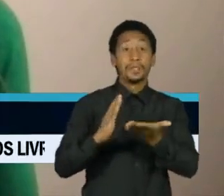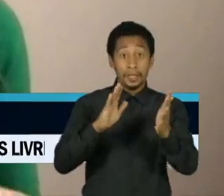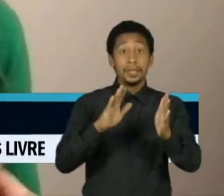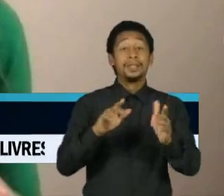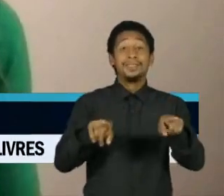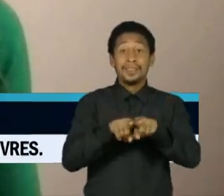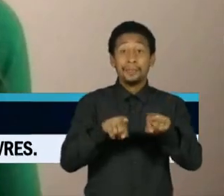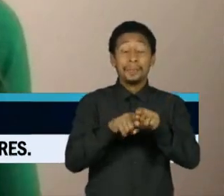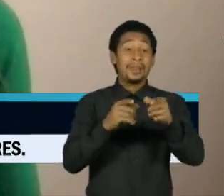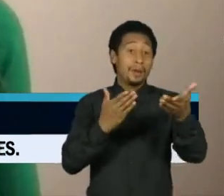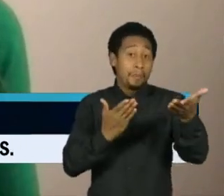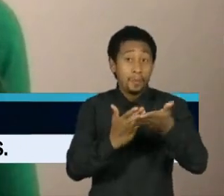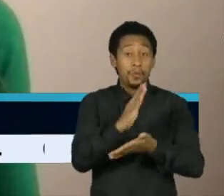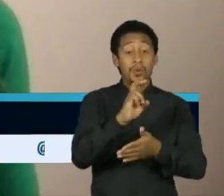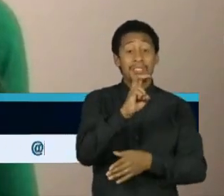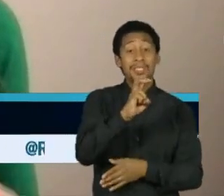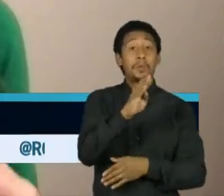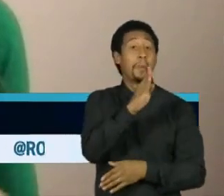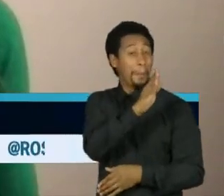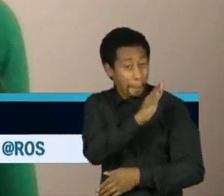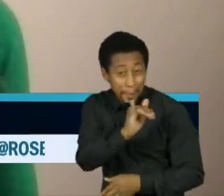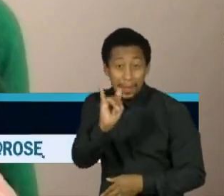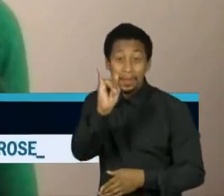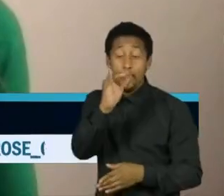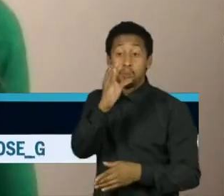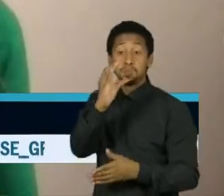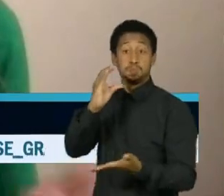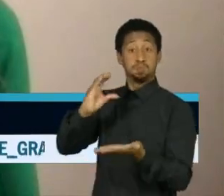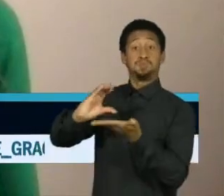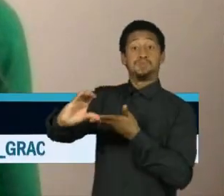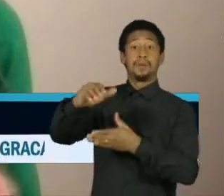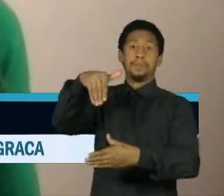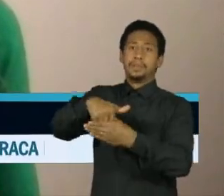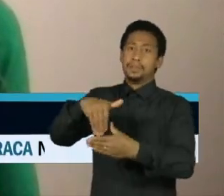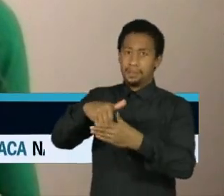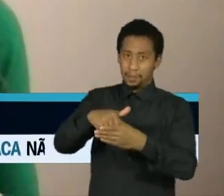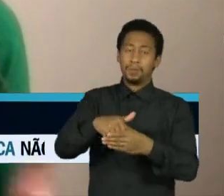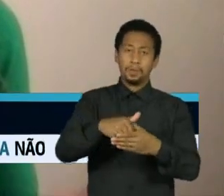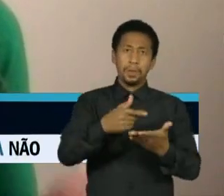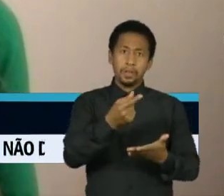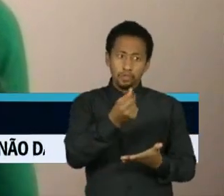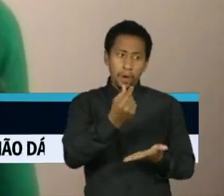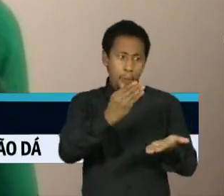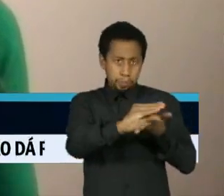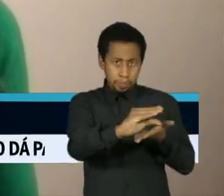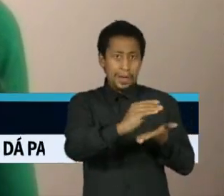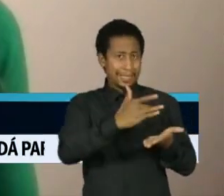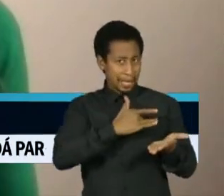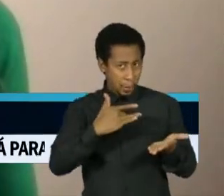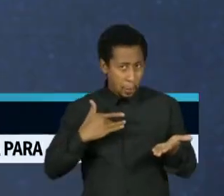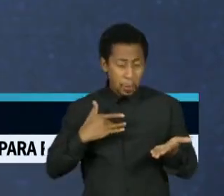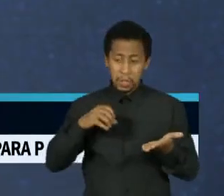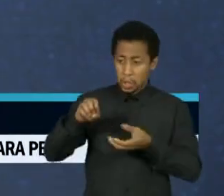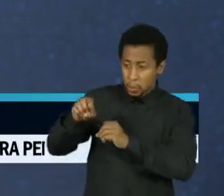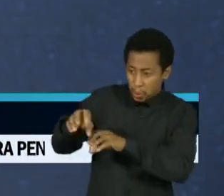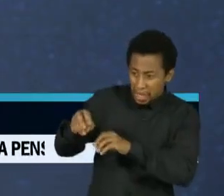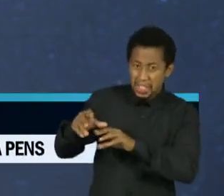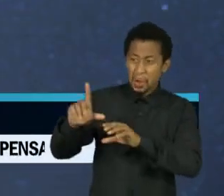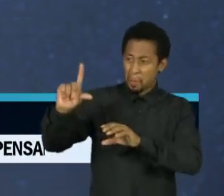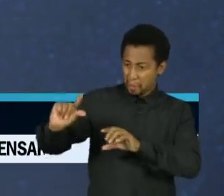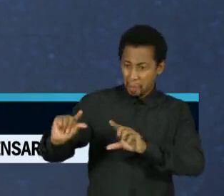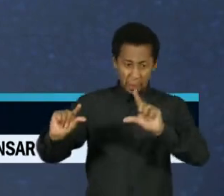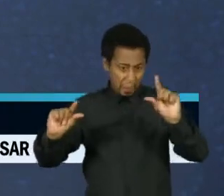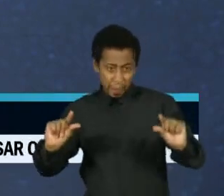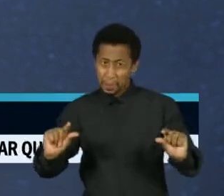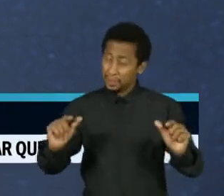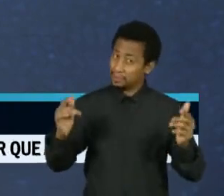fundo eleitoral no momento em que importou recursos da educação e da saúde, não sei se é bom empoderar esse Congresso. Agora, Patrícia, o fato de